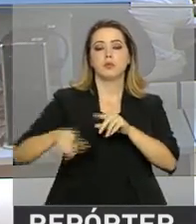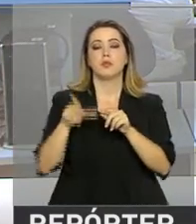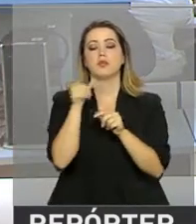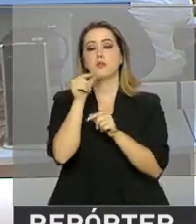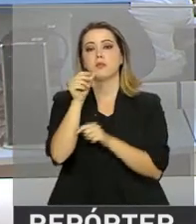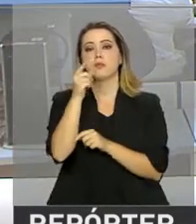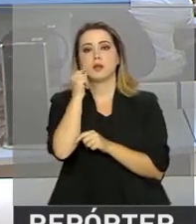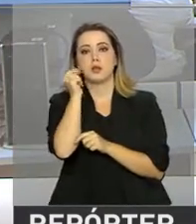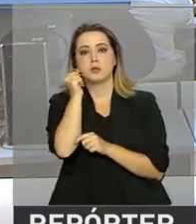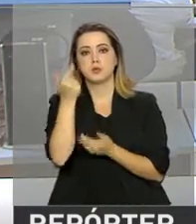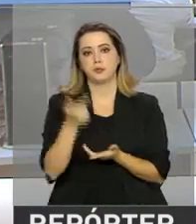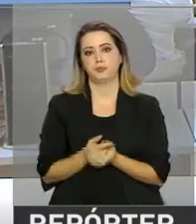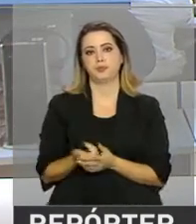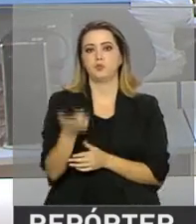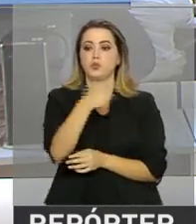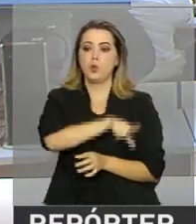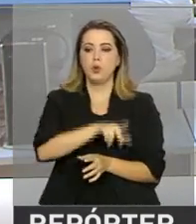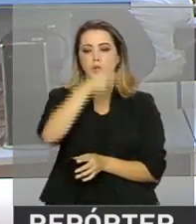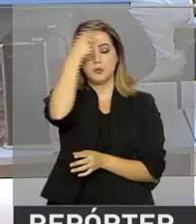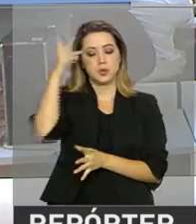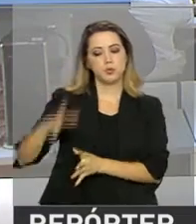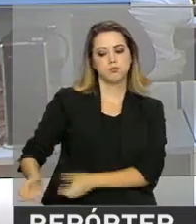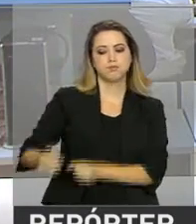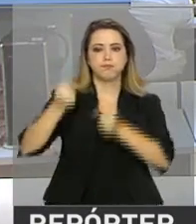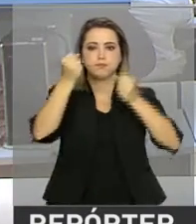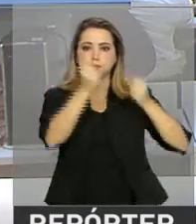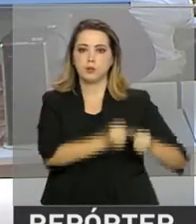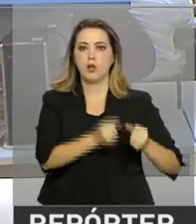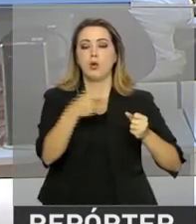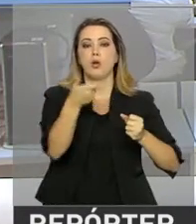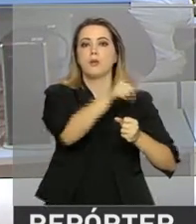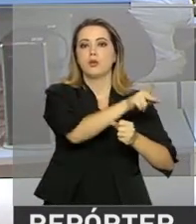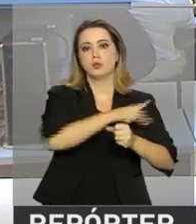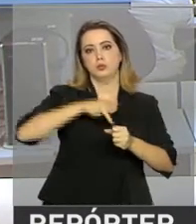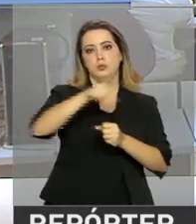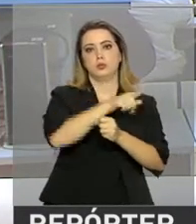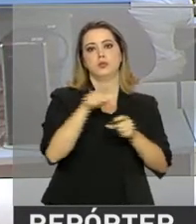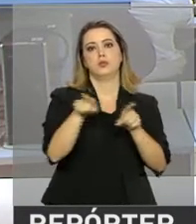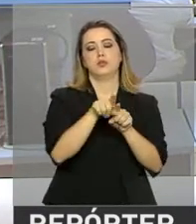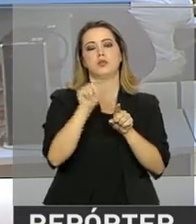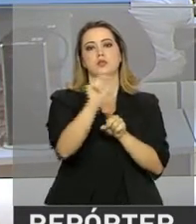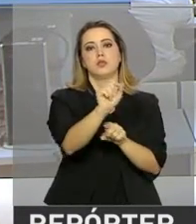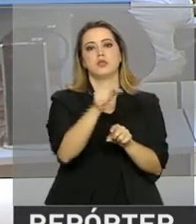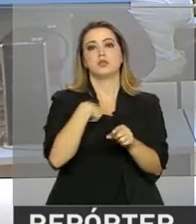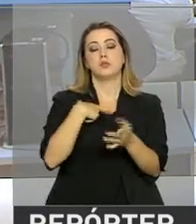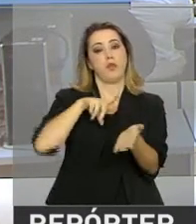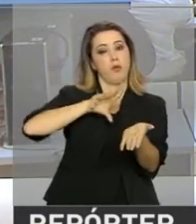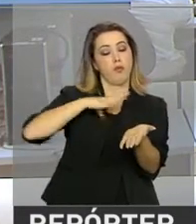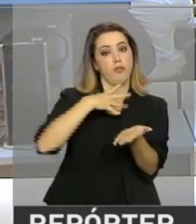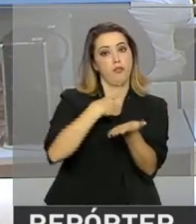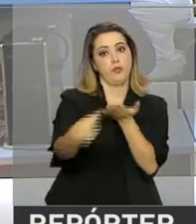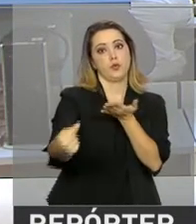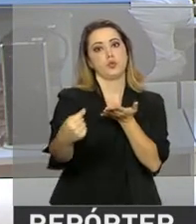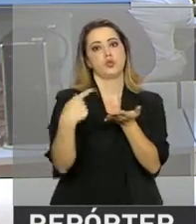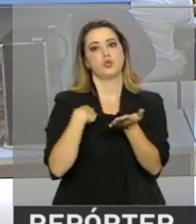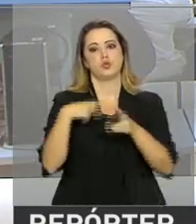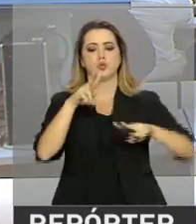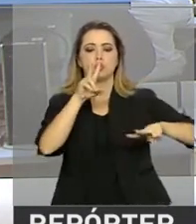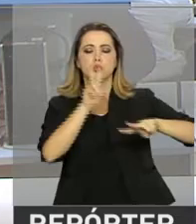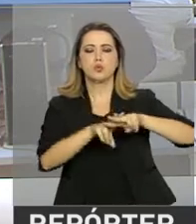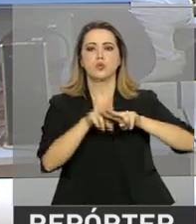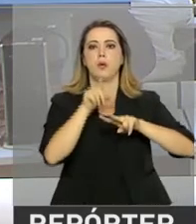outro extraditado foi o equatoriano Eduardo Cecílio Vasquez Ortiz. Ele havia fugido de uma prisão do Equador, onde cumpria pena por ter